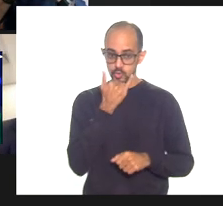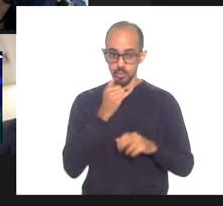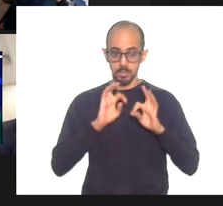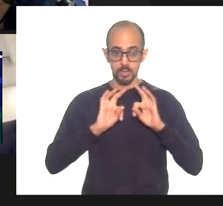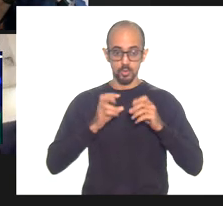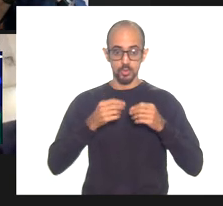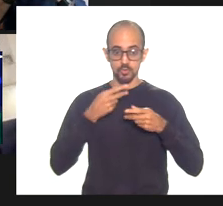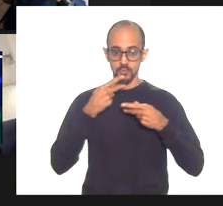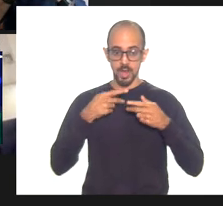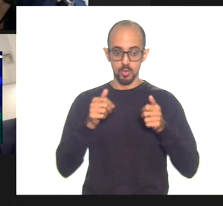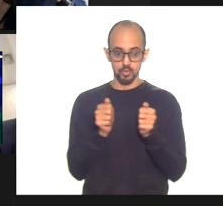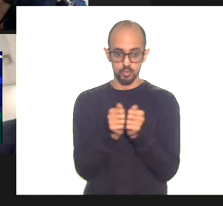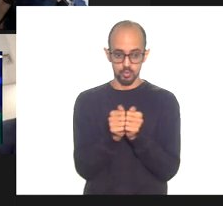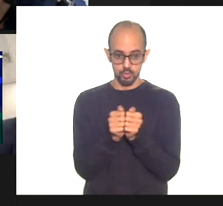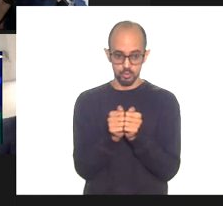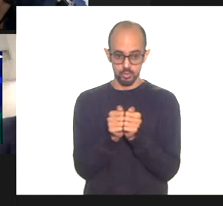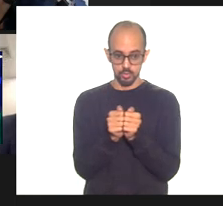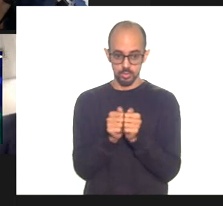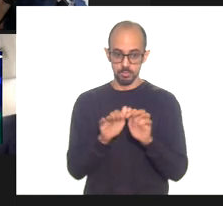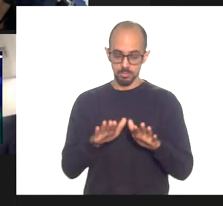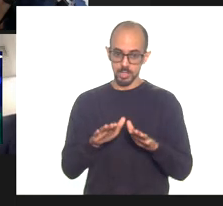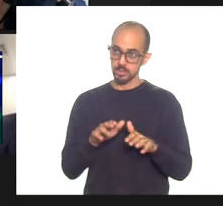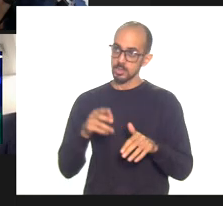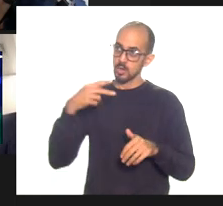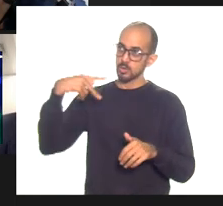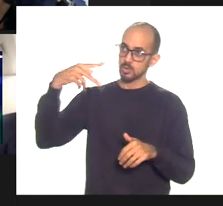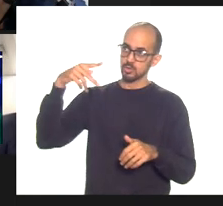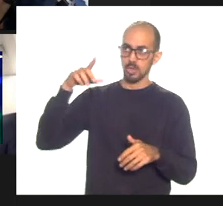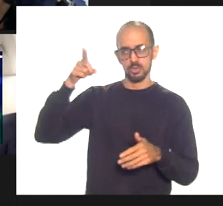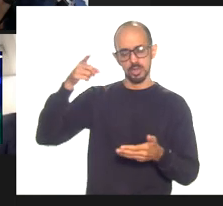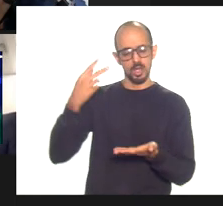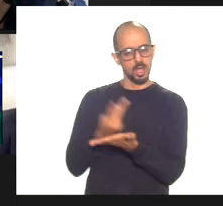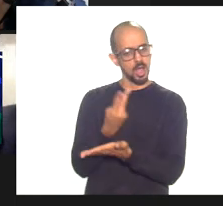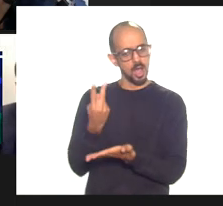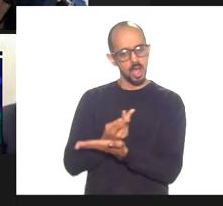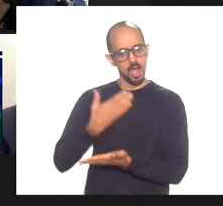presidente só me perdoe mas você tá errado